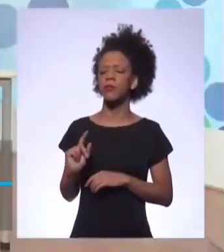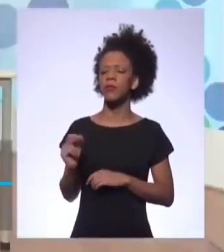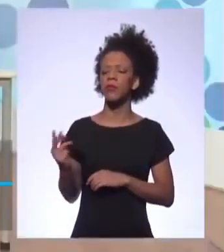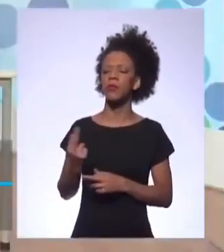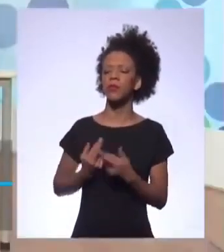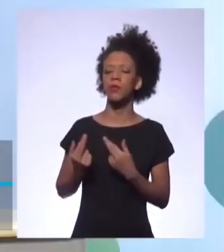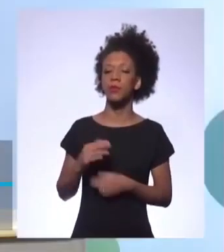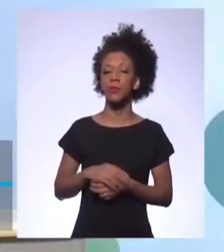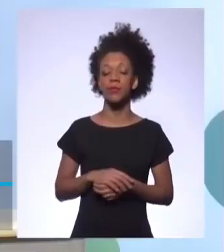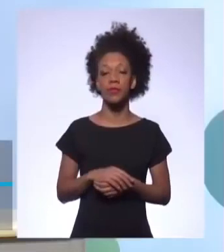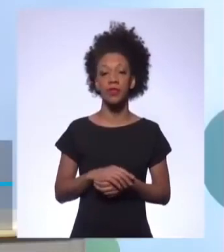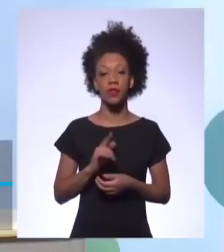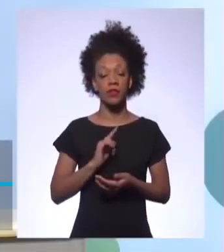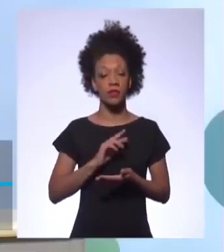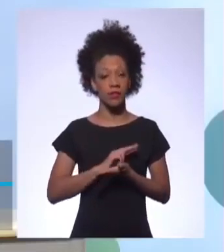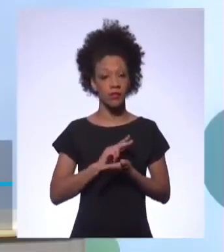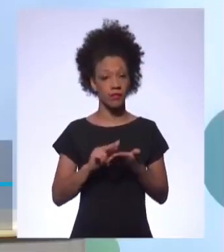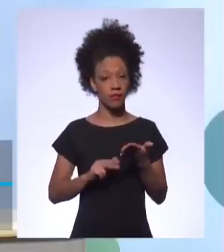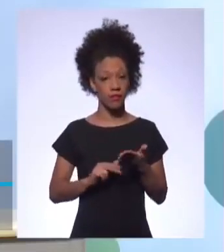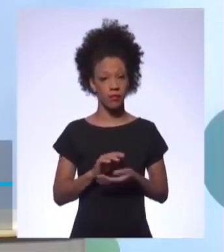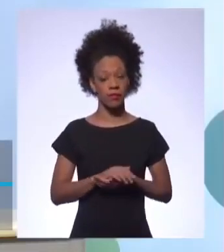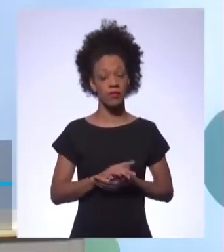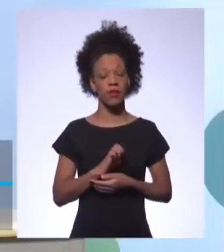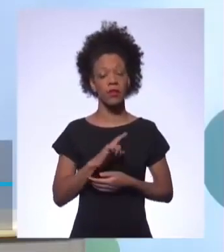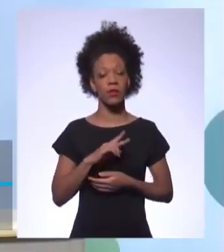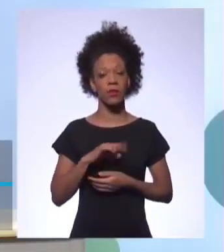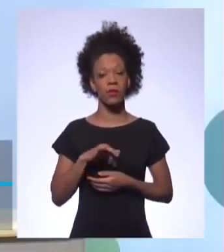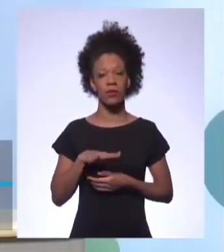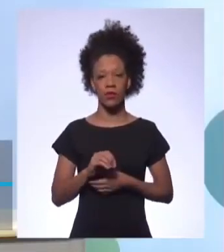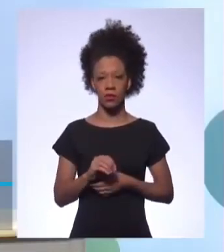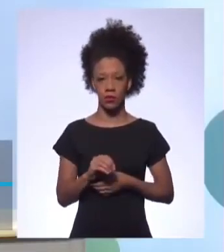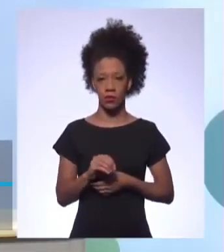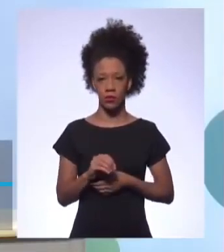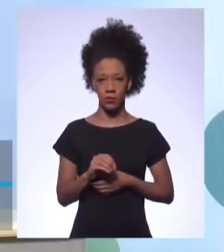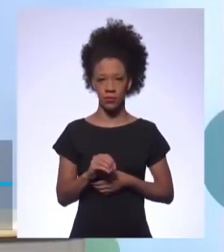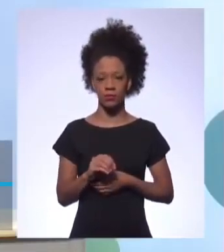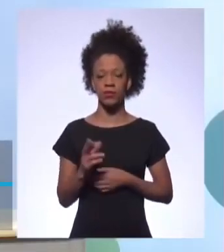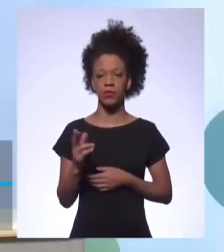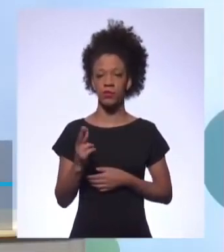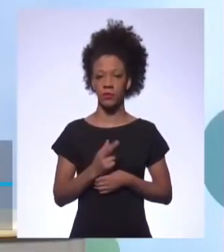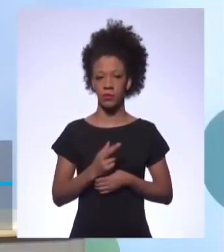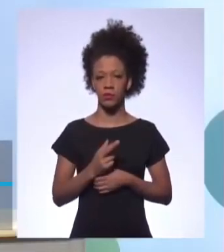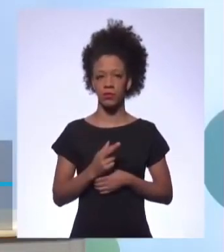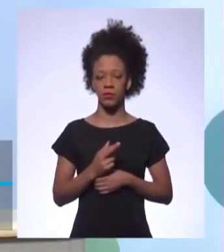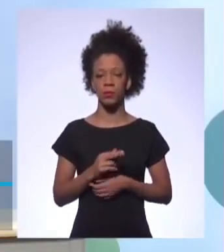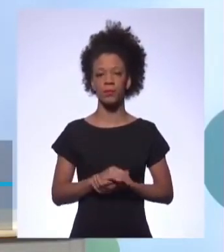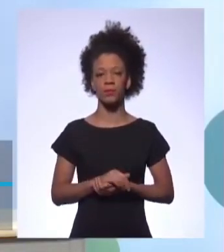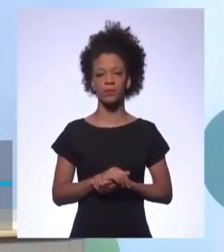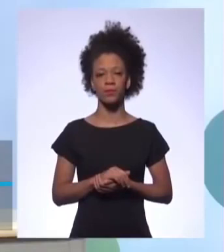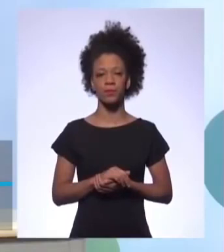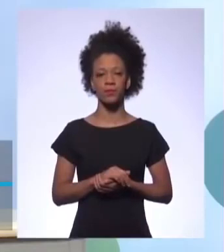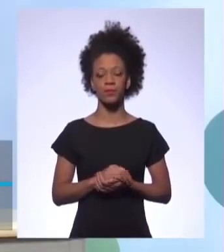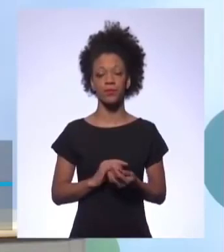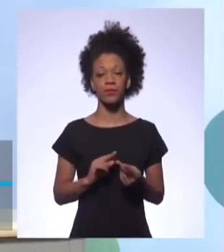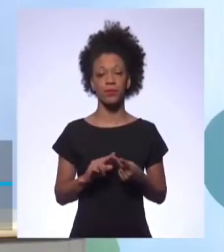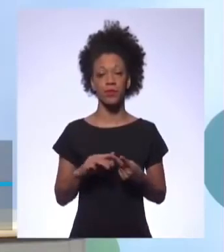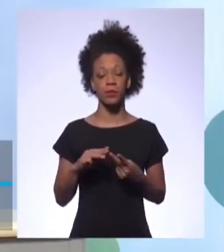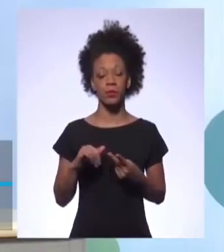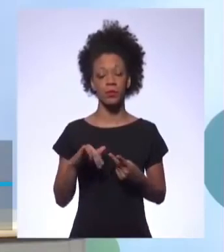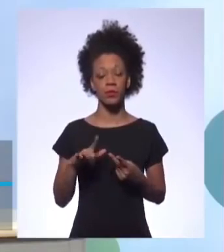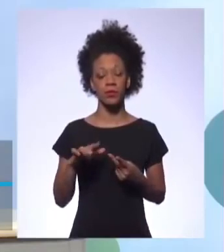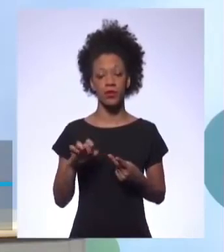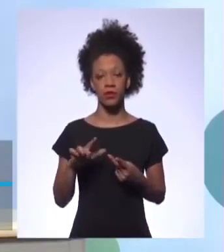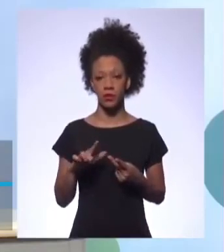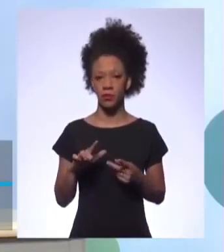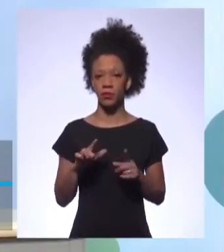Olha, nós temos ótimas respostas, Antônia. O Eduardo falou, DNA is the hereditary material in humans. O Miguel, DNA